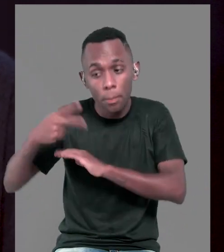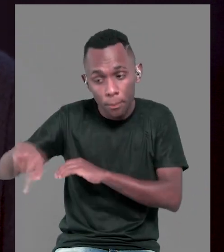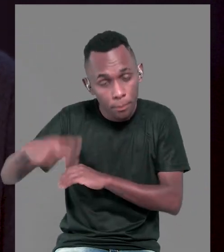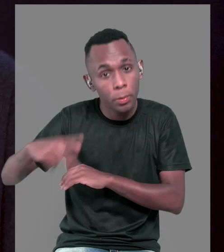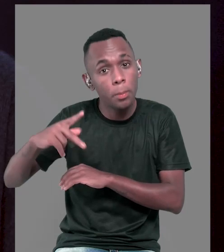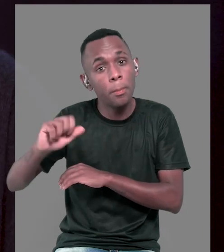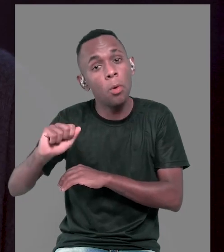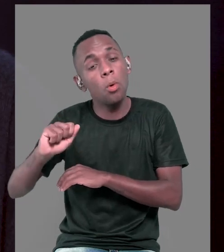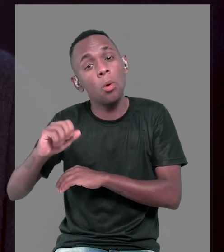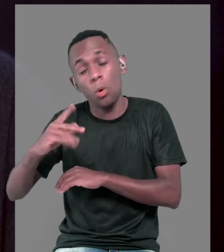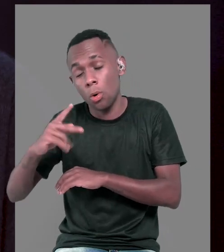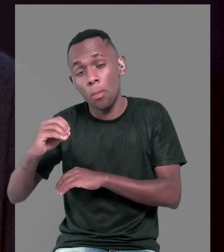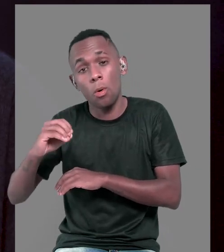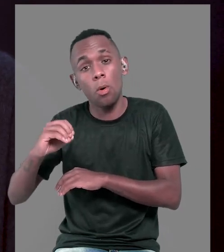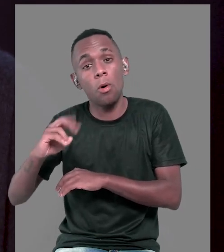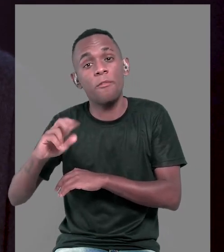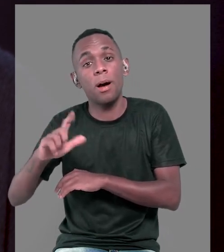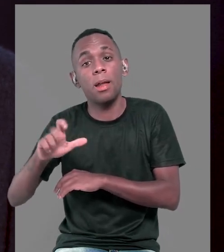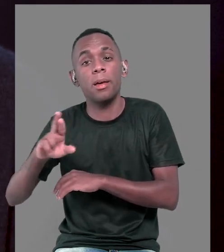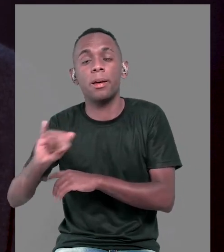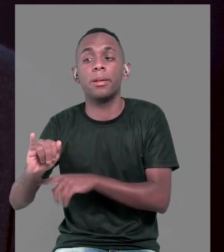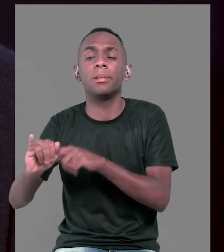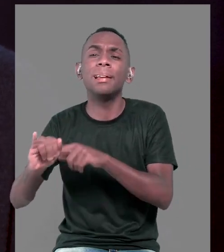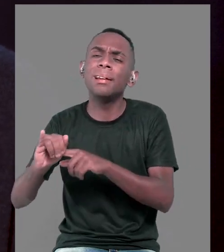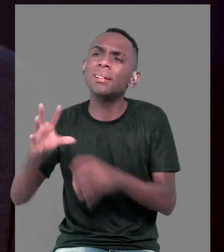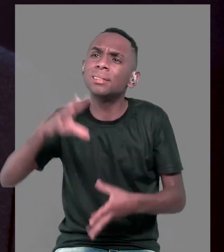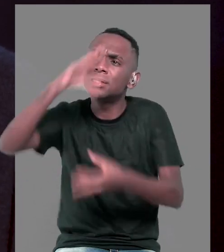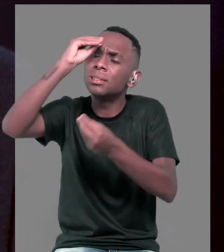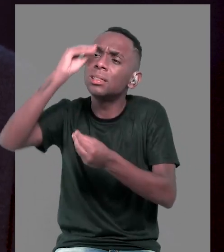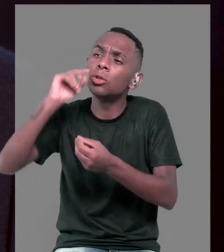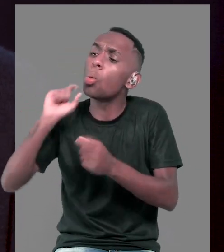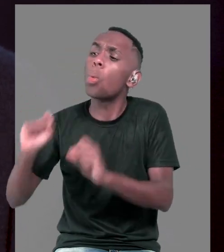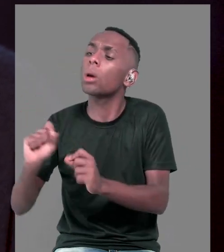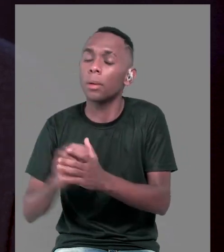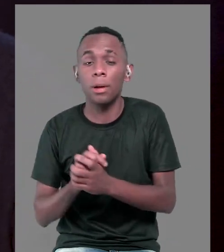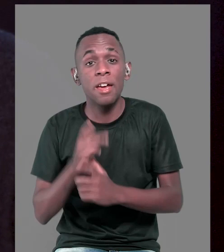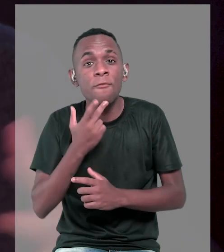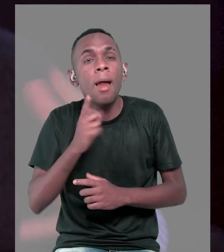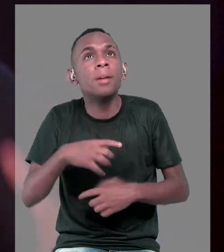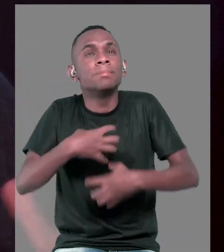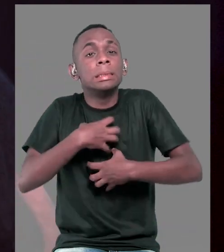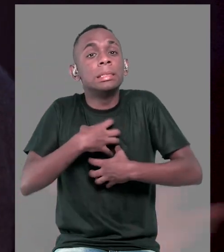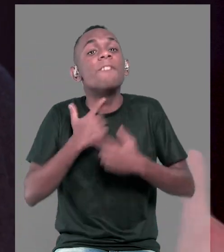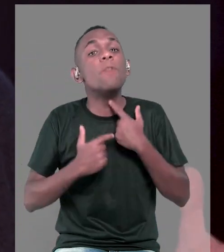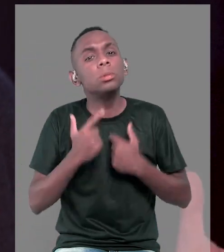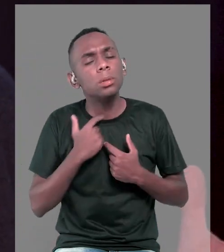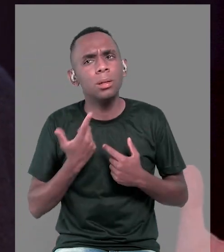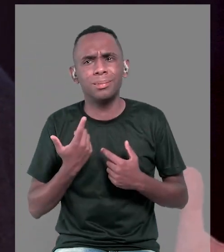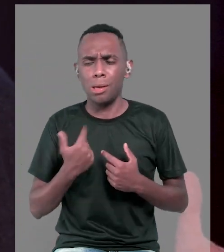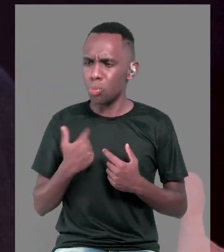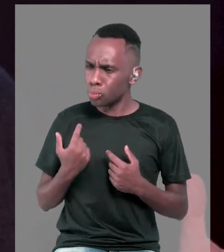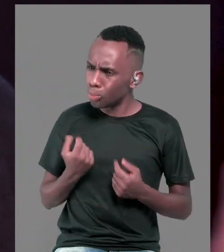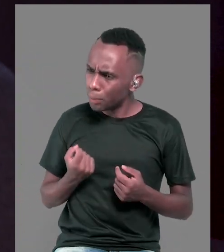entende por espírito é muito interessante, porque ele diz que o espírito é um instinto. E isso quase que me